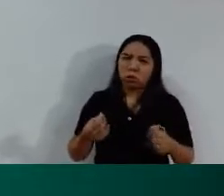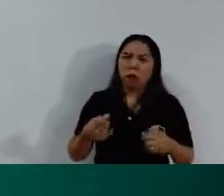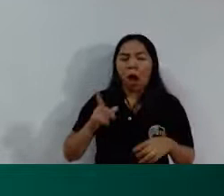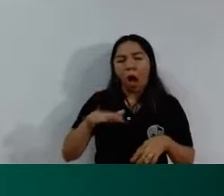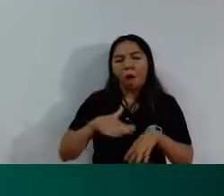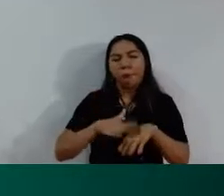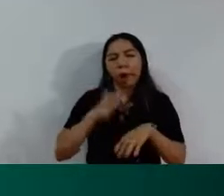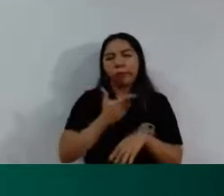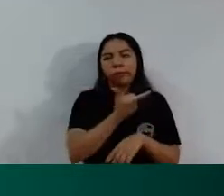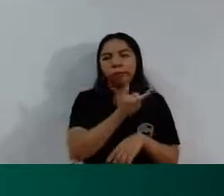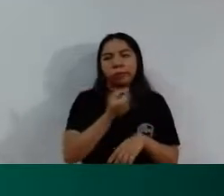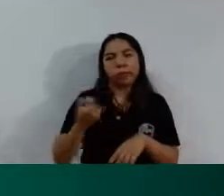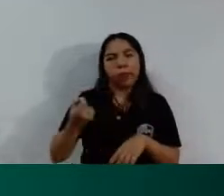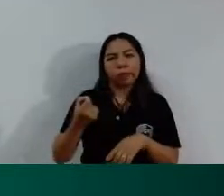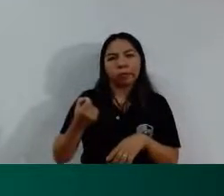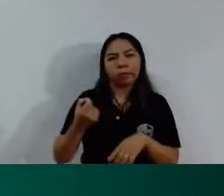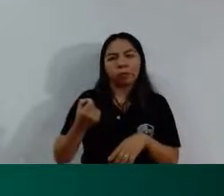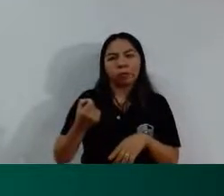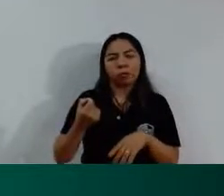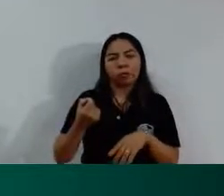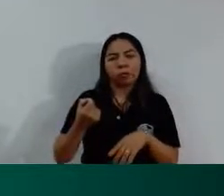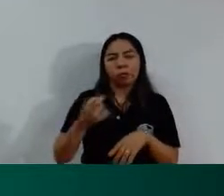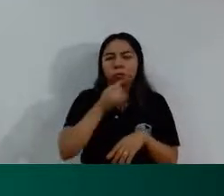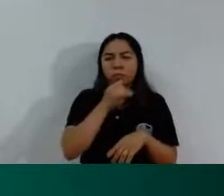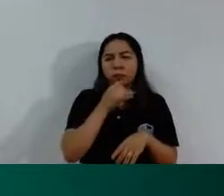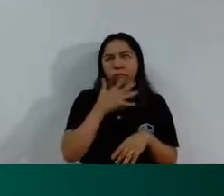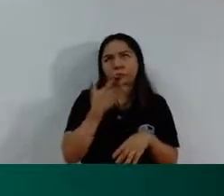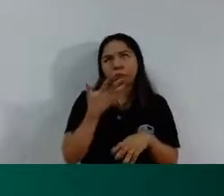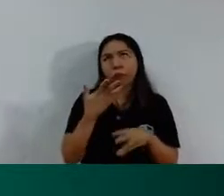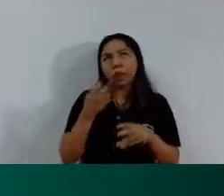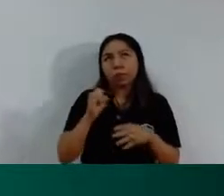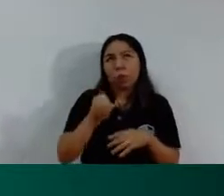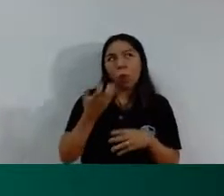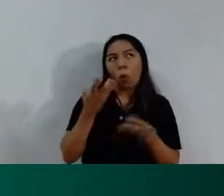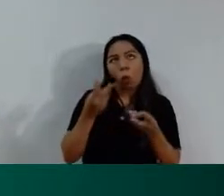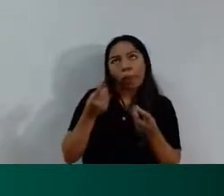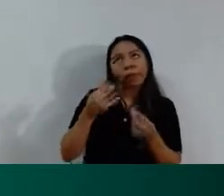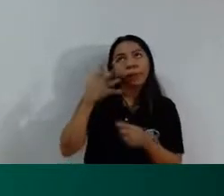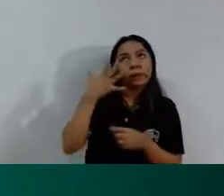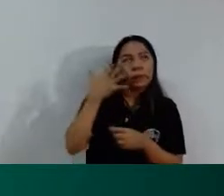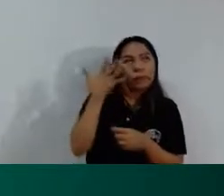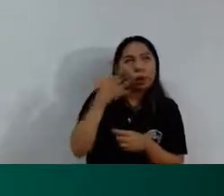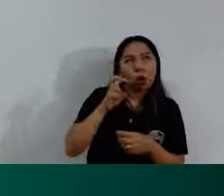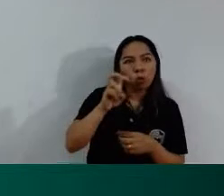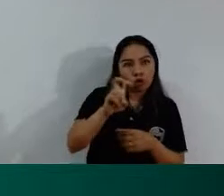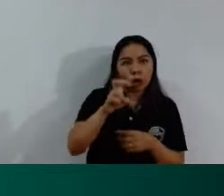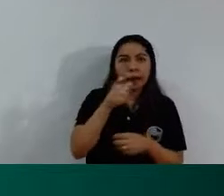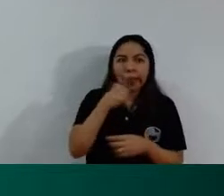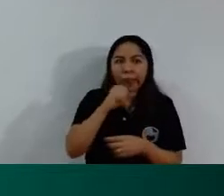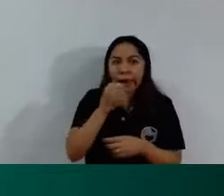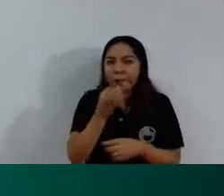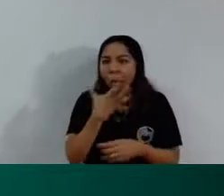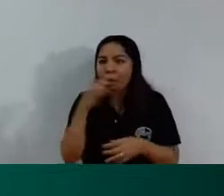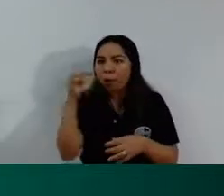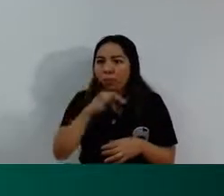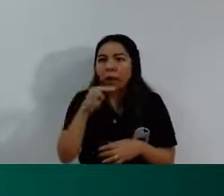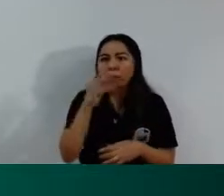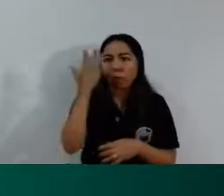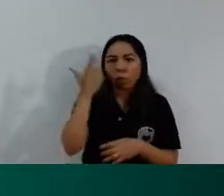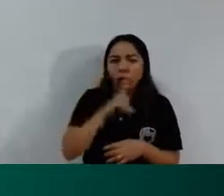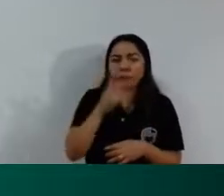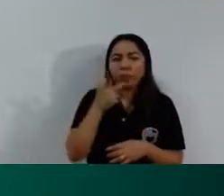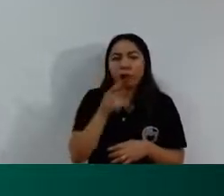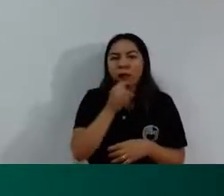200 vezes a violência 200 vezes eu contar cinco dias né quem amou de matemática pode fazer é uma